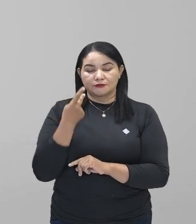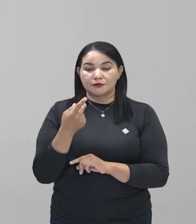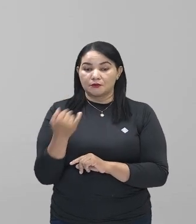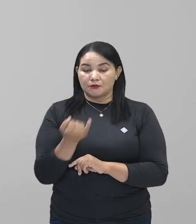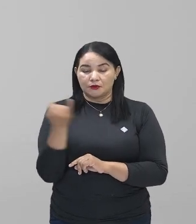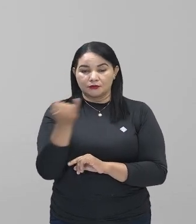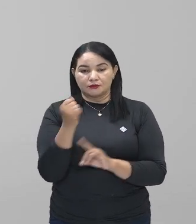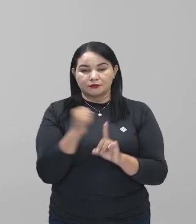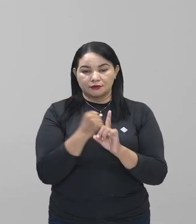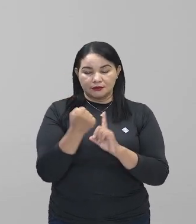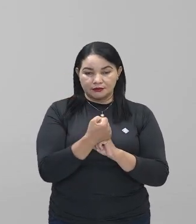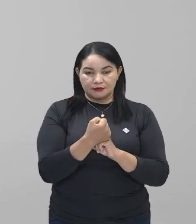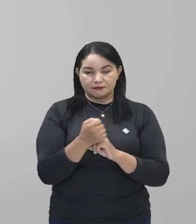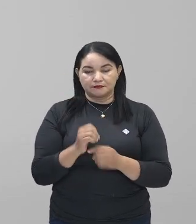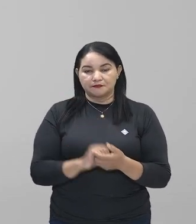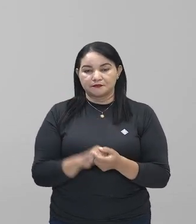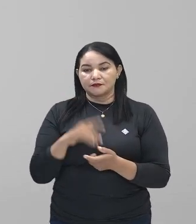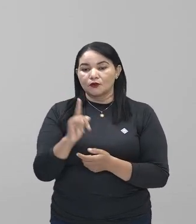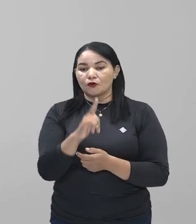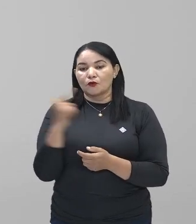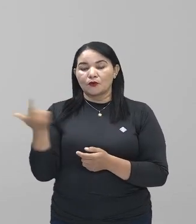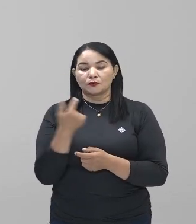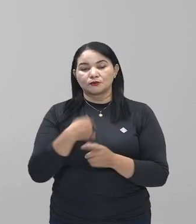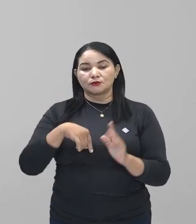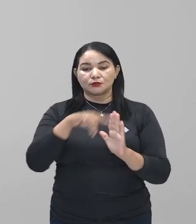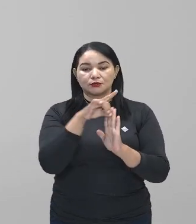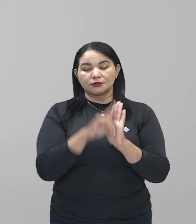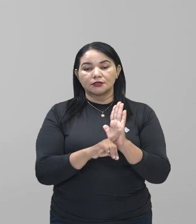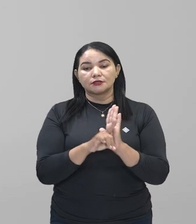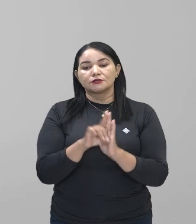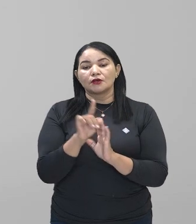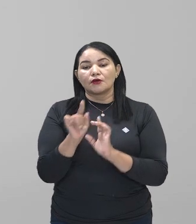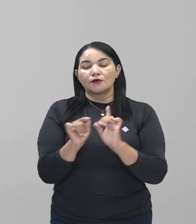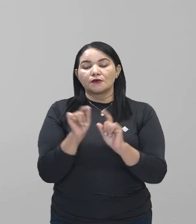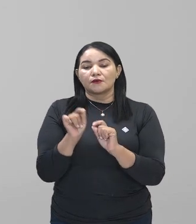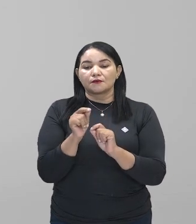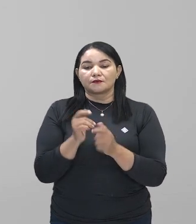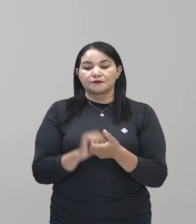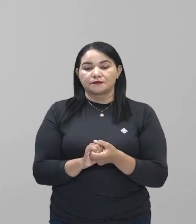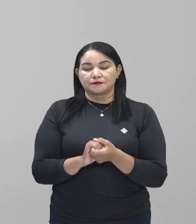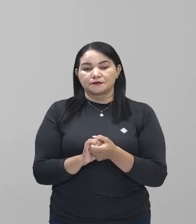E também nós temos outro direito também, que é os direitos